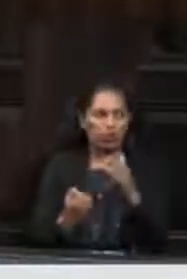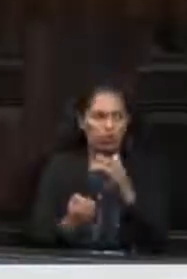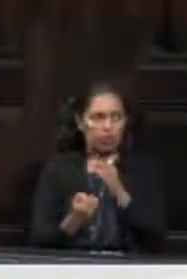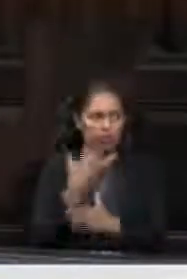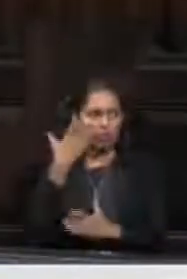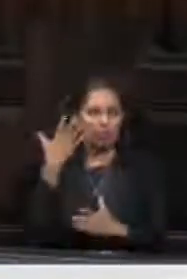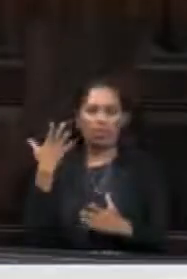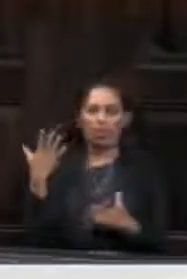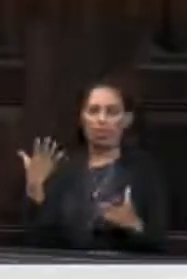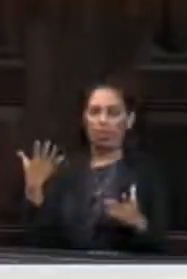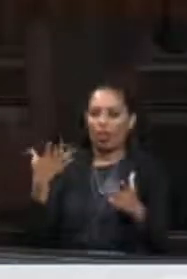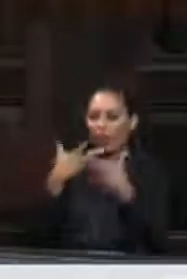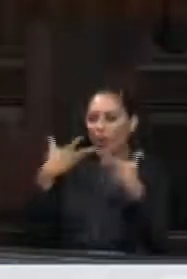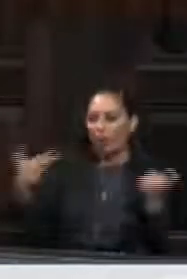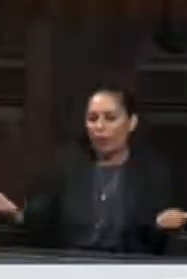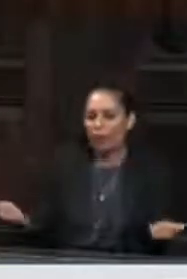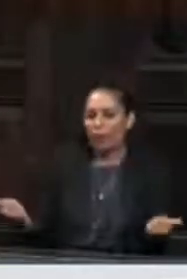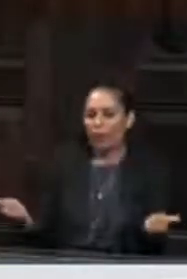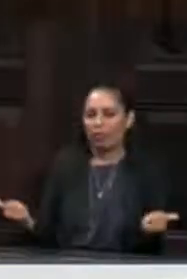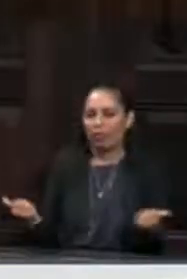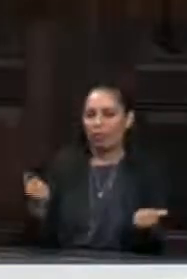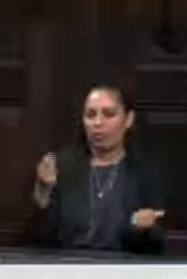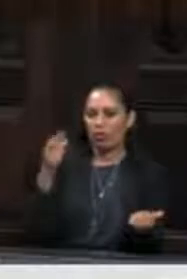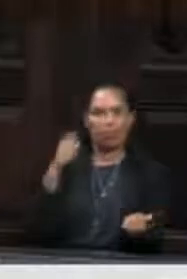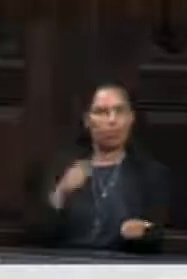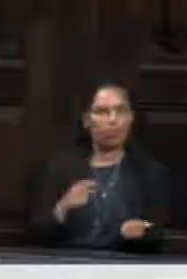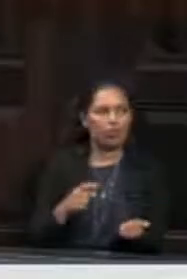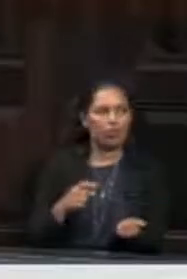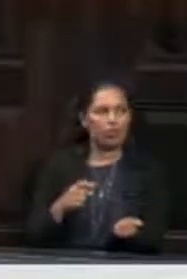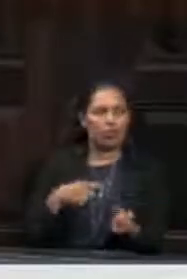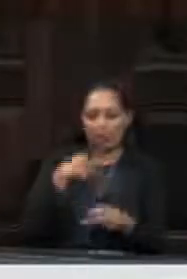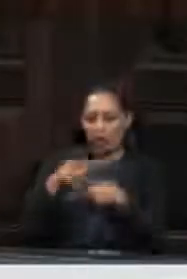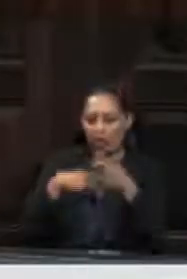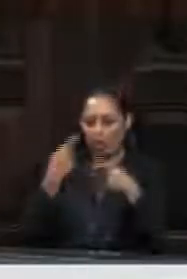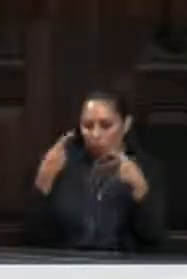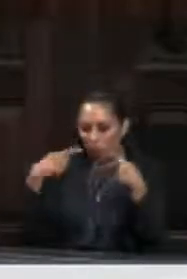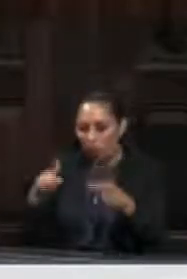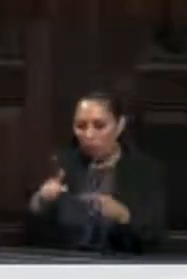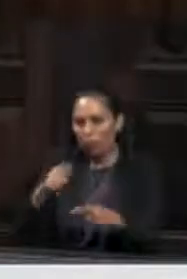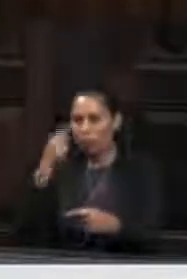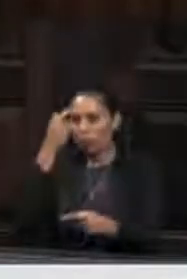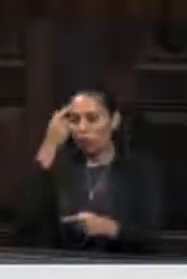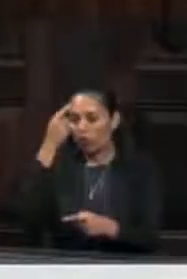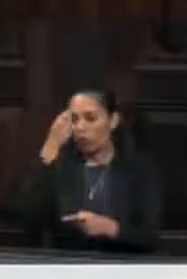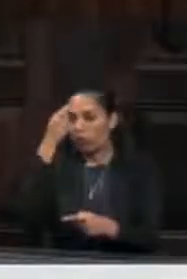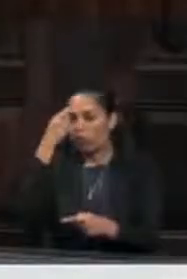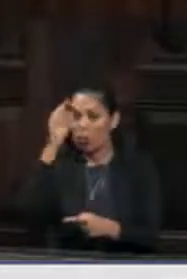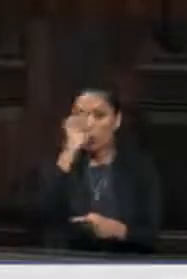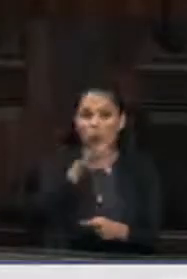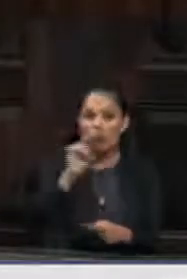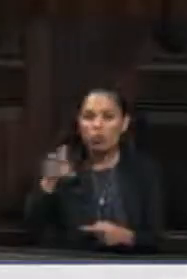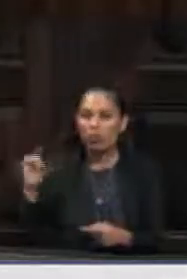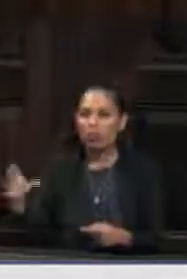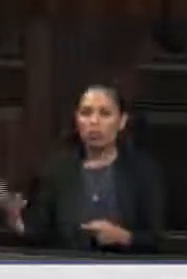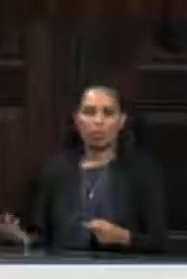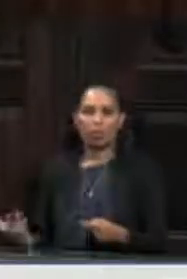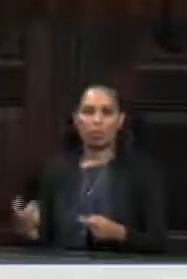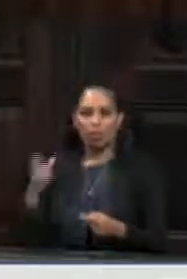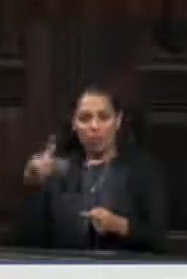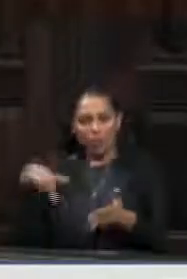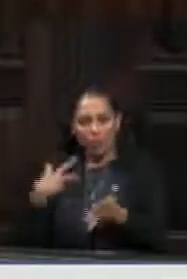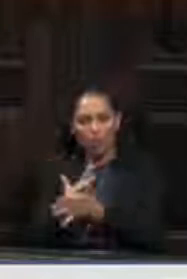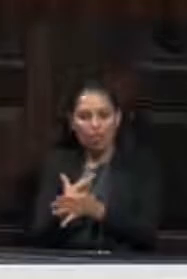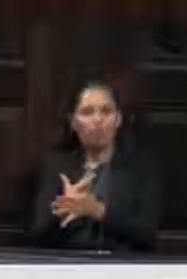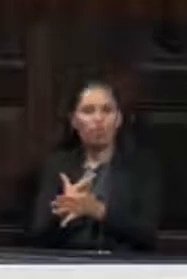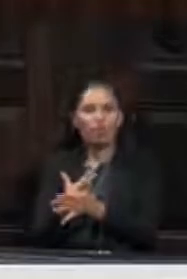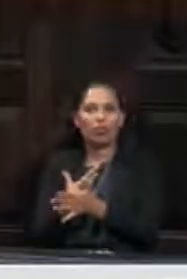do delito de opinião. Criminalizar a opinião é uma afronta ao